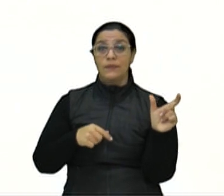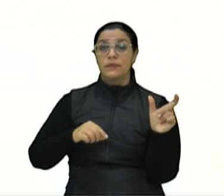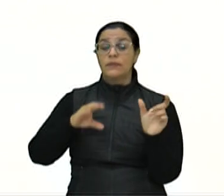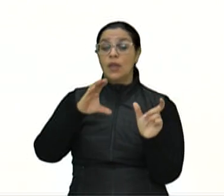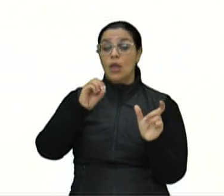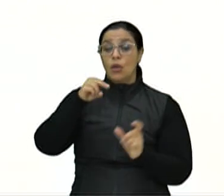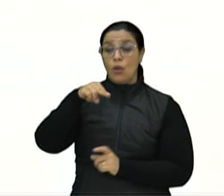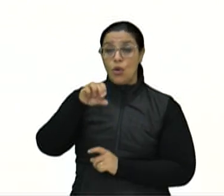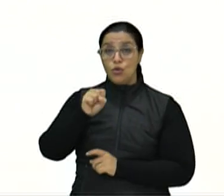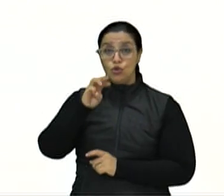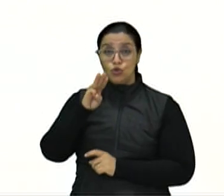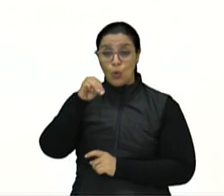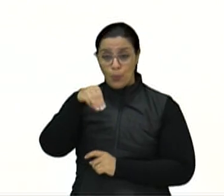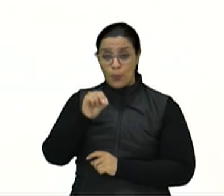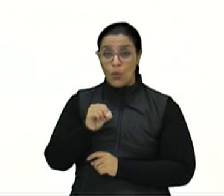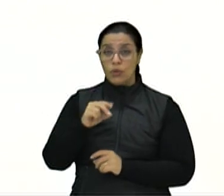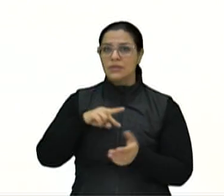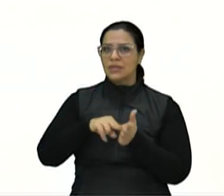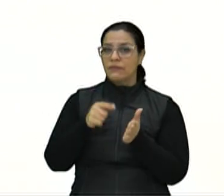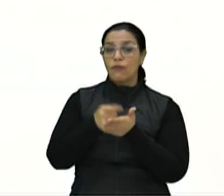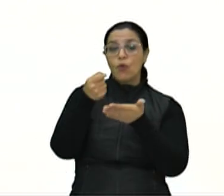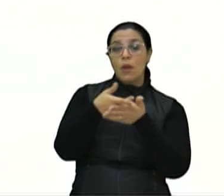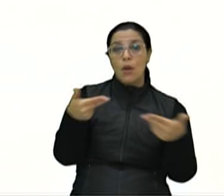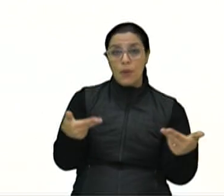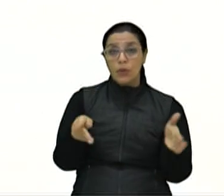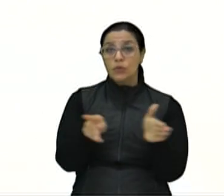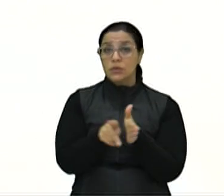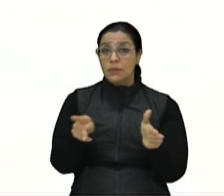limitado de bens duráveis,